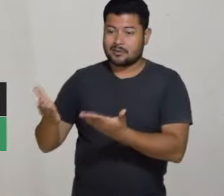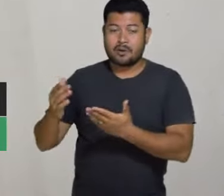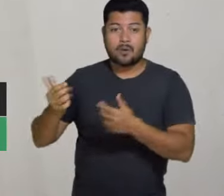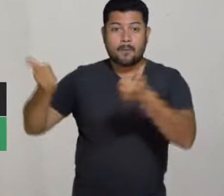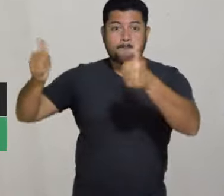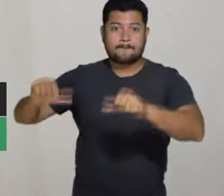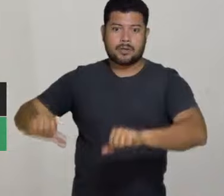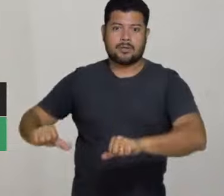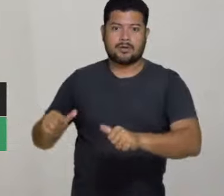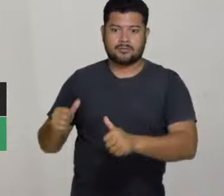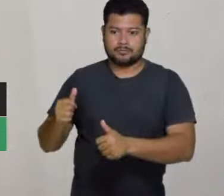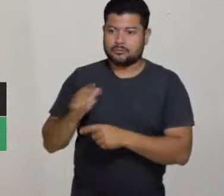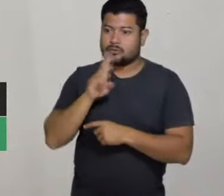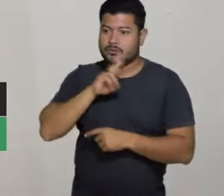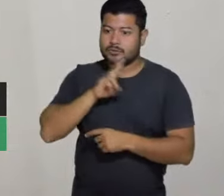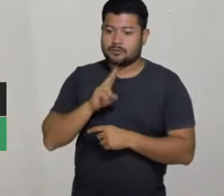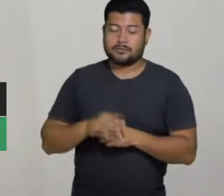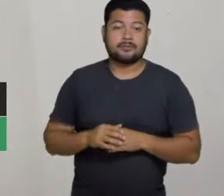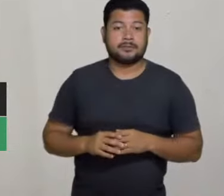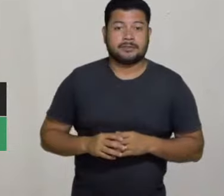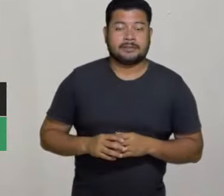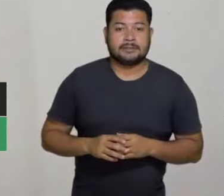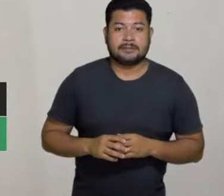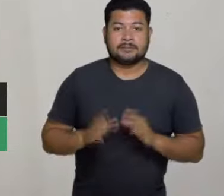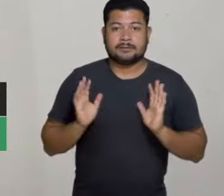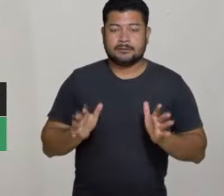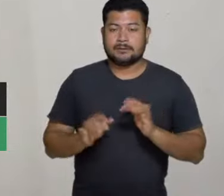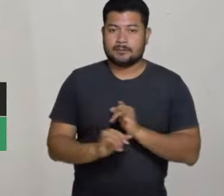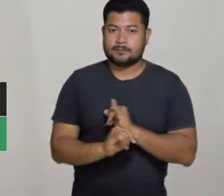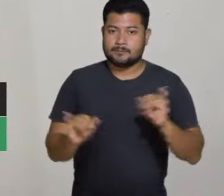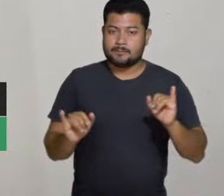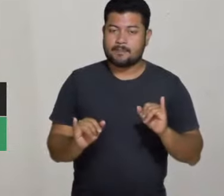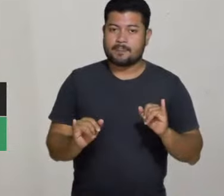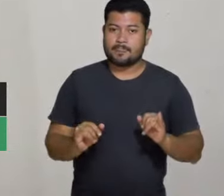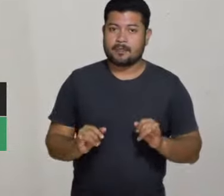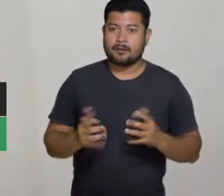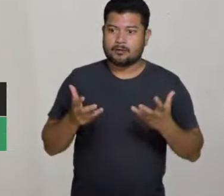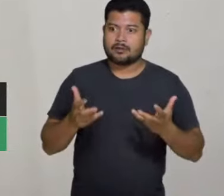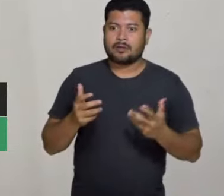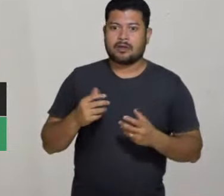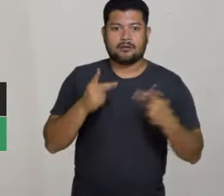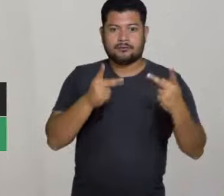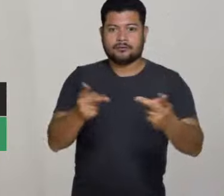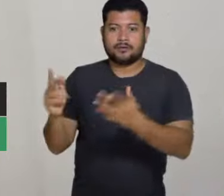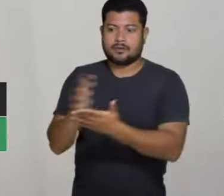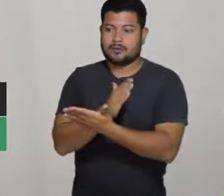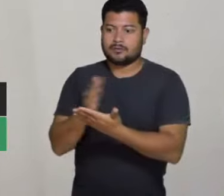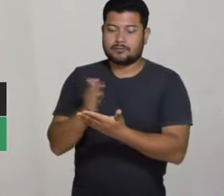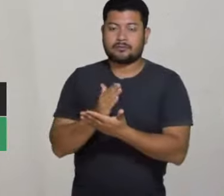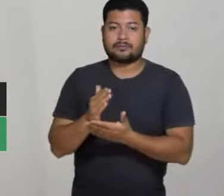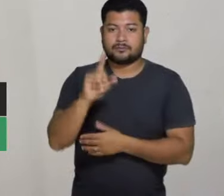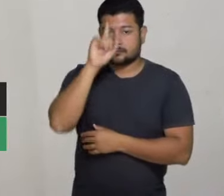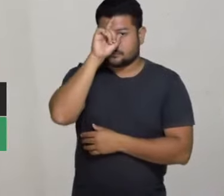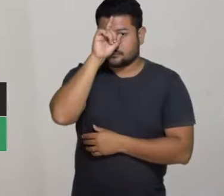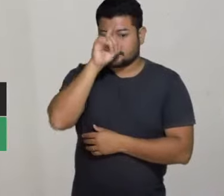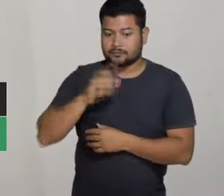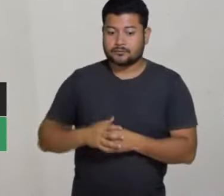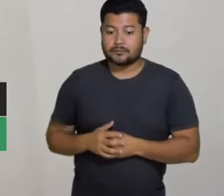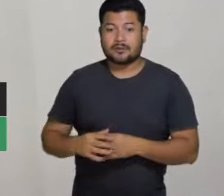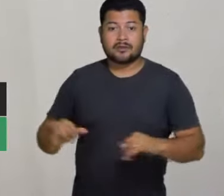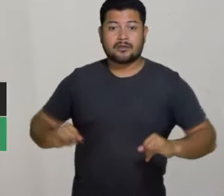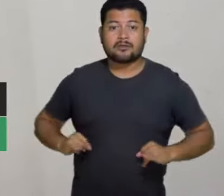manifestei isso através de ofício, que pretendo visitar alguns hospitais aqui da Grande Florianópolis, porque quem sofre são as pessoas, aquelas